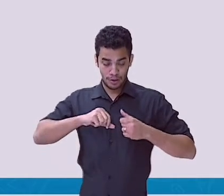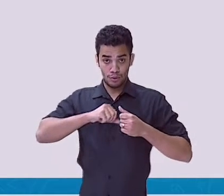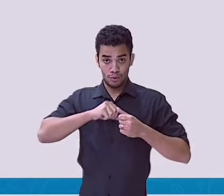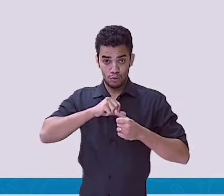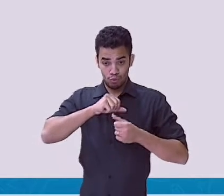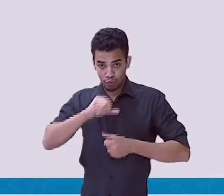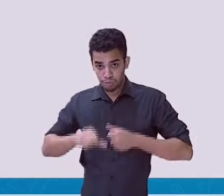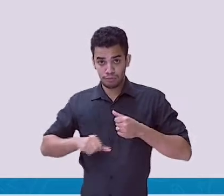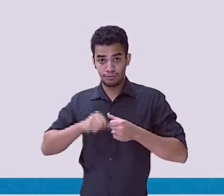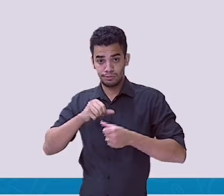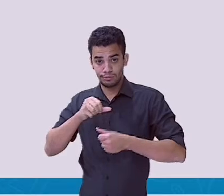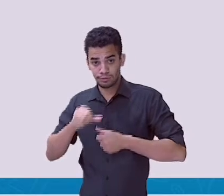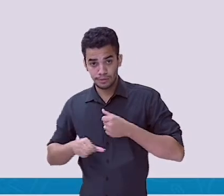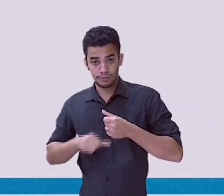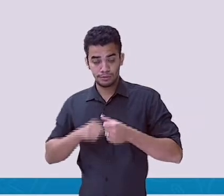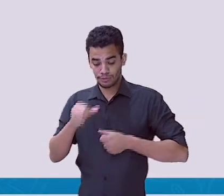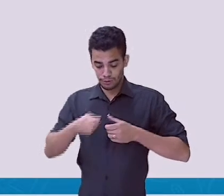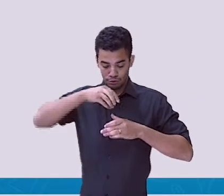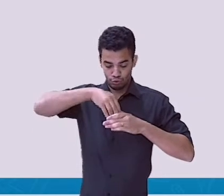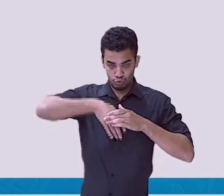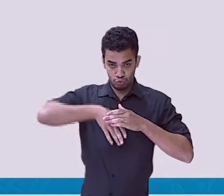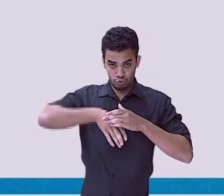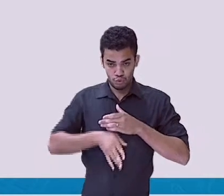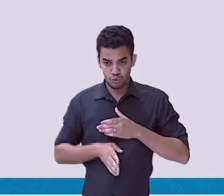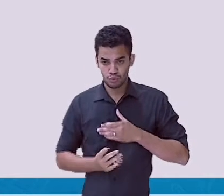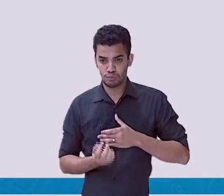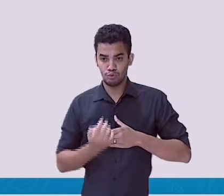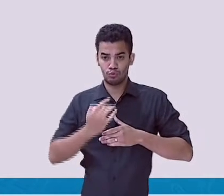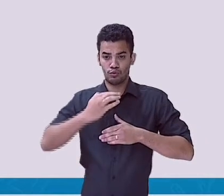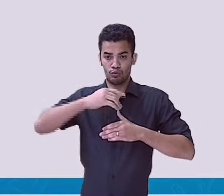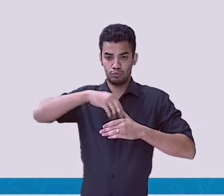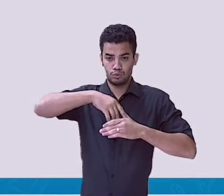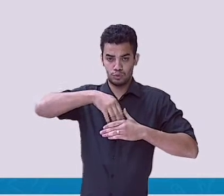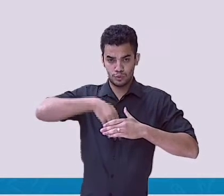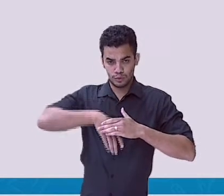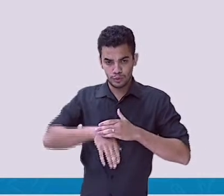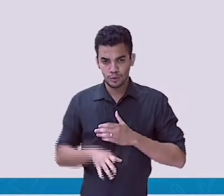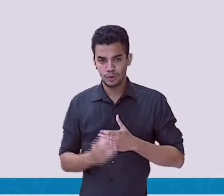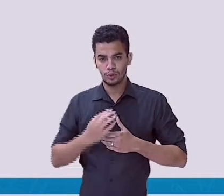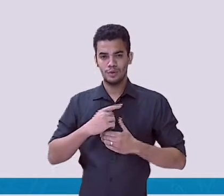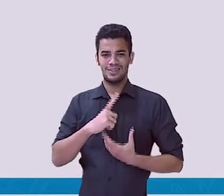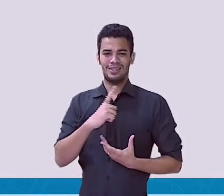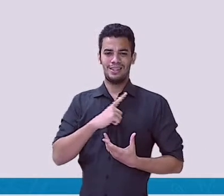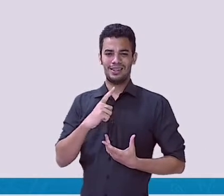a grande circulação. Como que isso acontece, então? Vamos entender ali, ó.